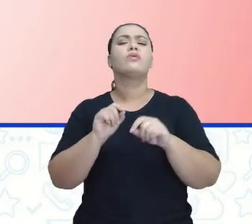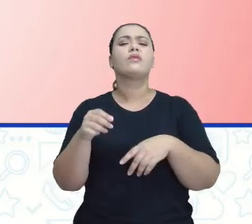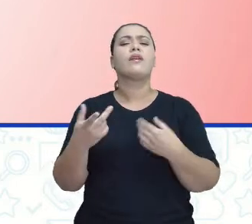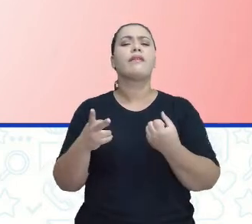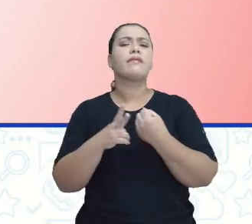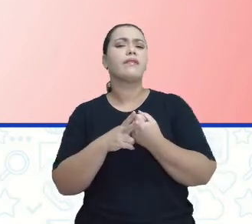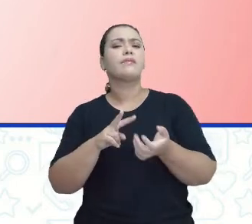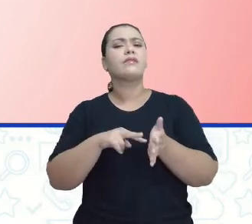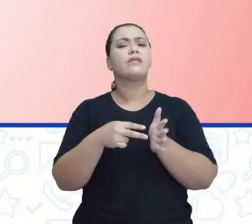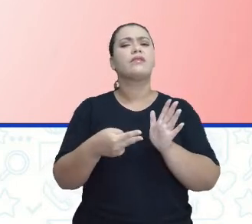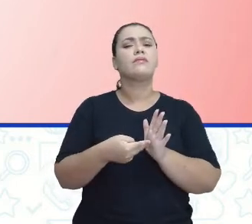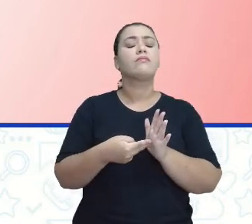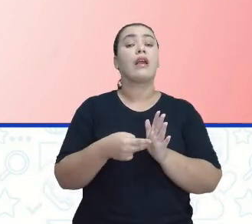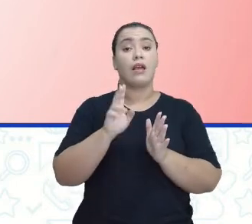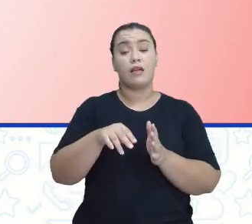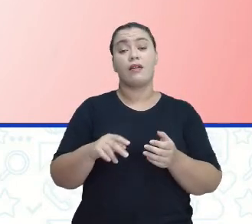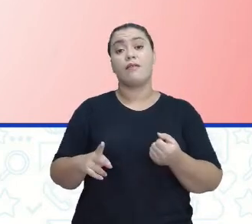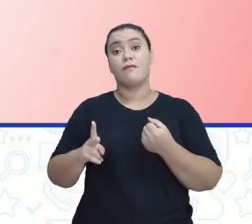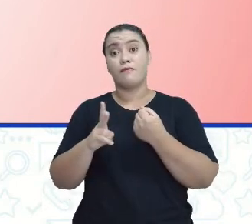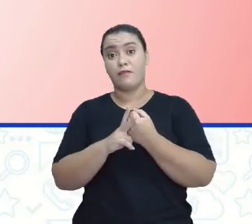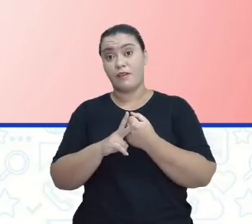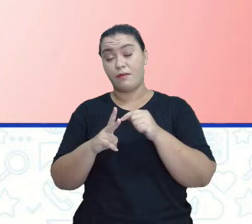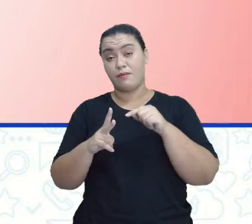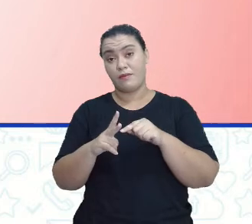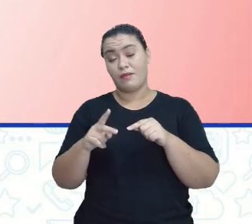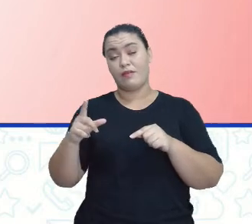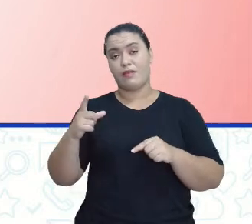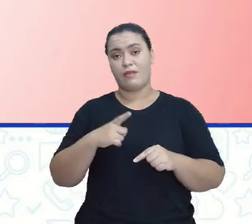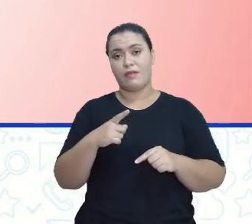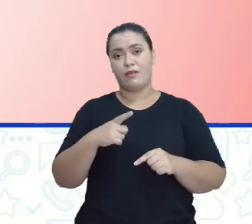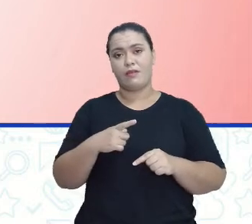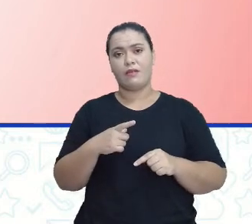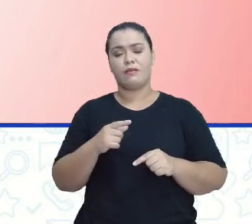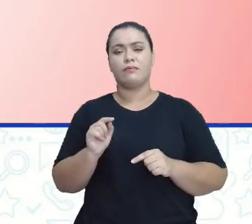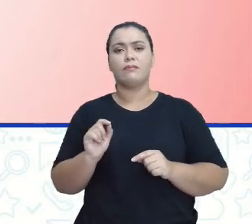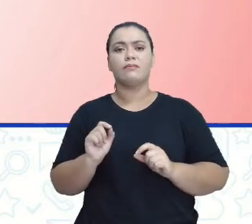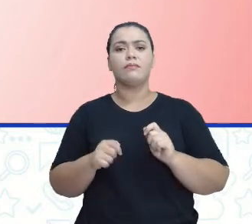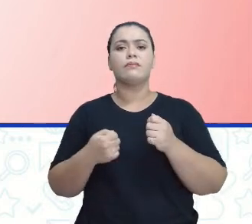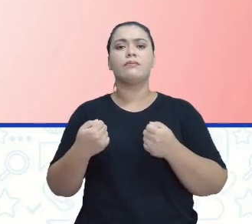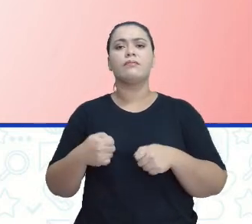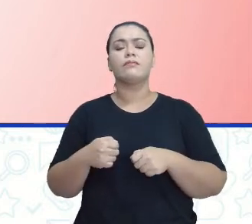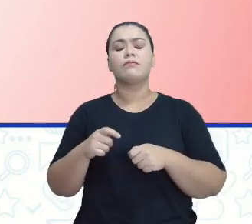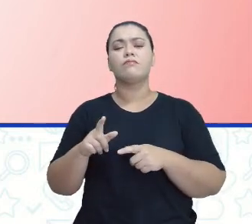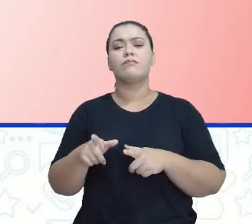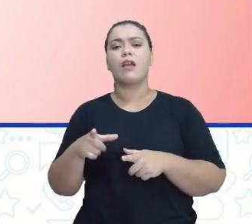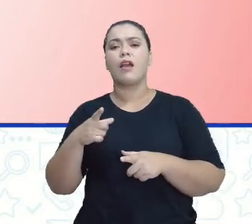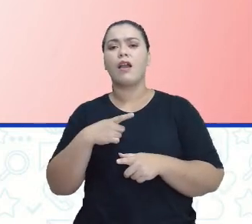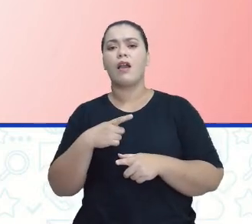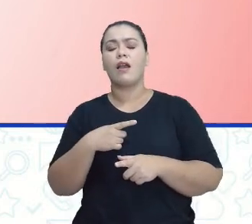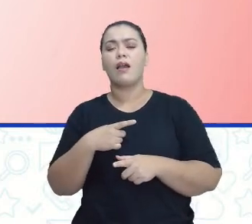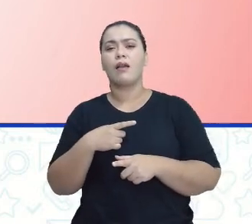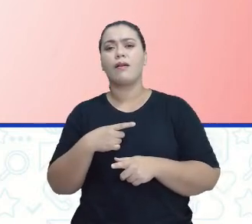quer dizer? Quer dizer que vai ser um verbo que ele vai ter uma função,